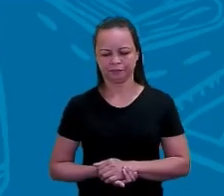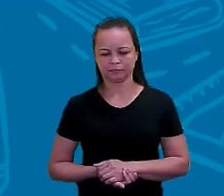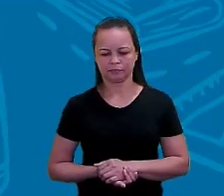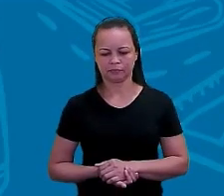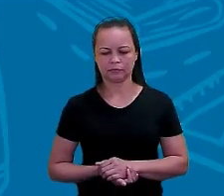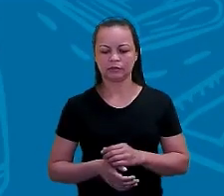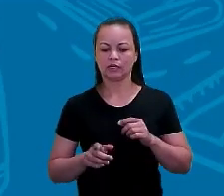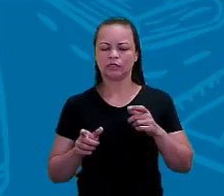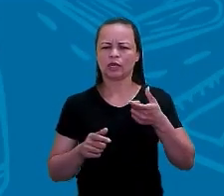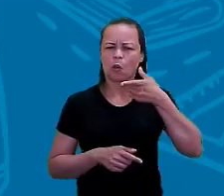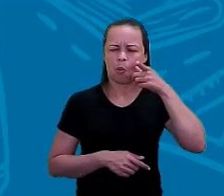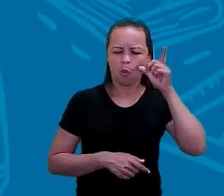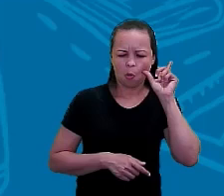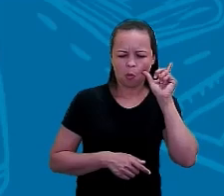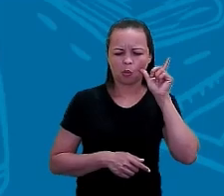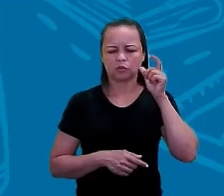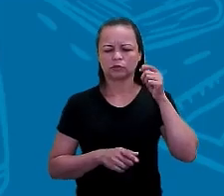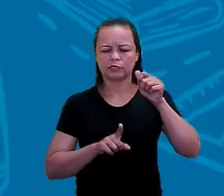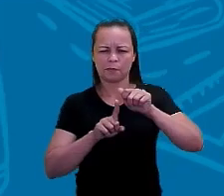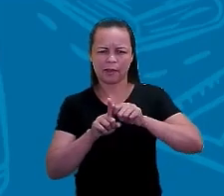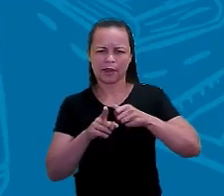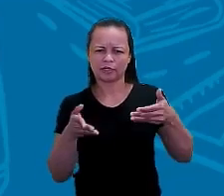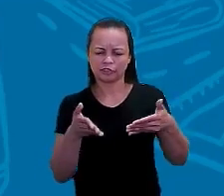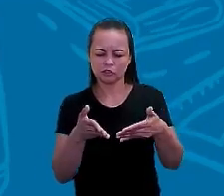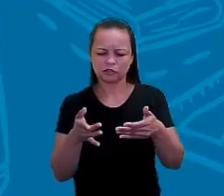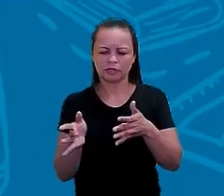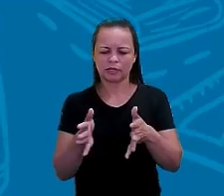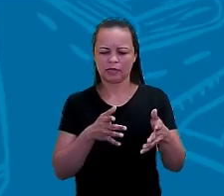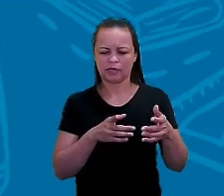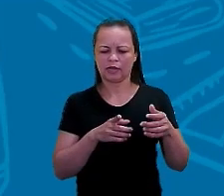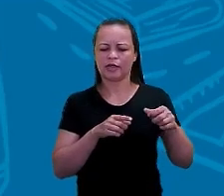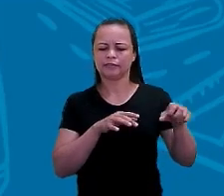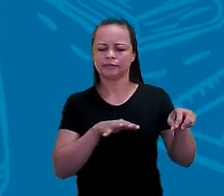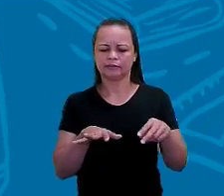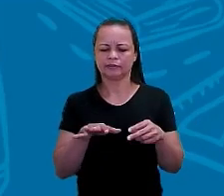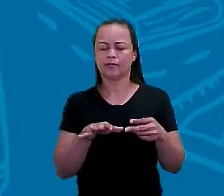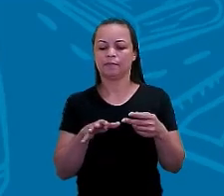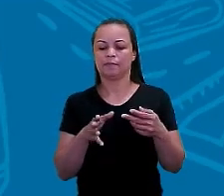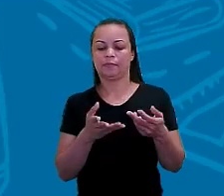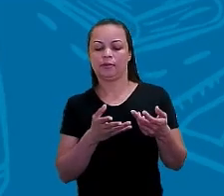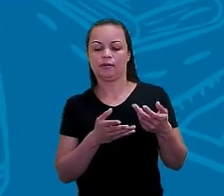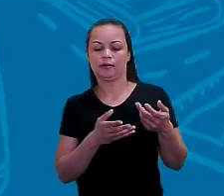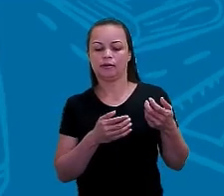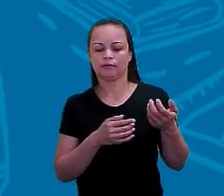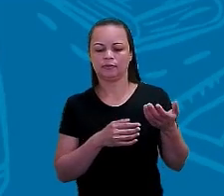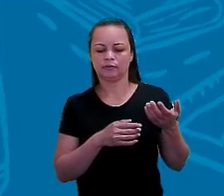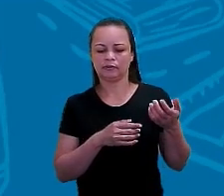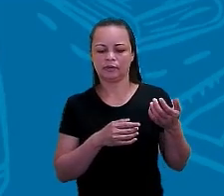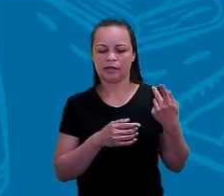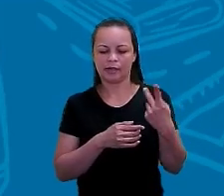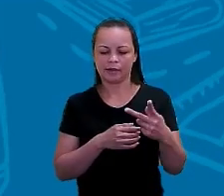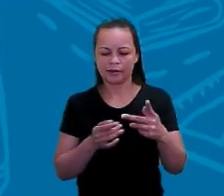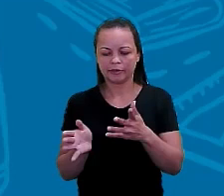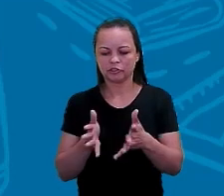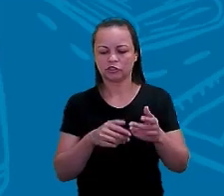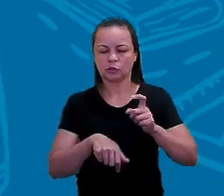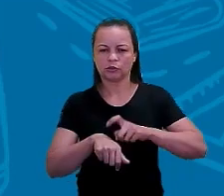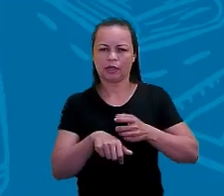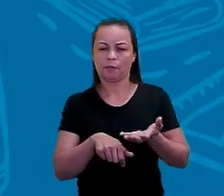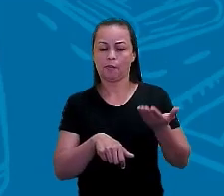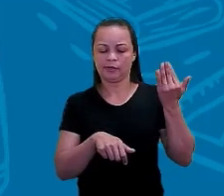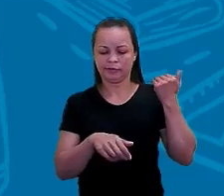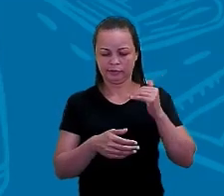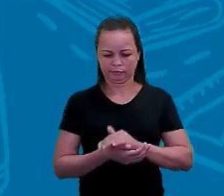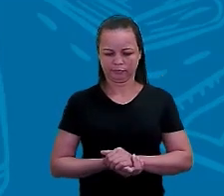ontem, este mês, esta semana ou há muito tempo. Ou seria ontem, mês passado, semana